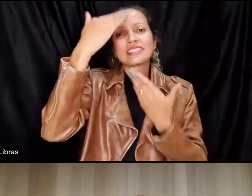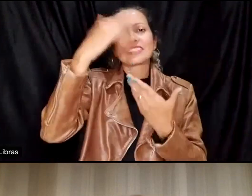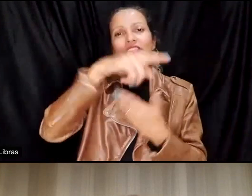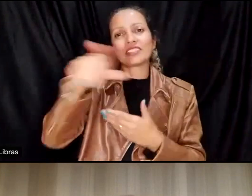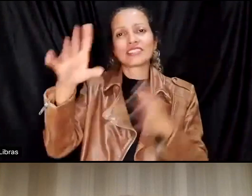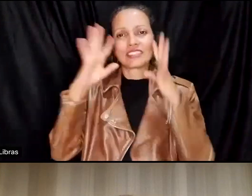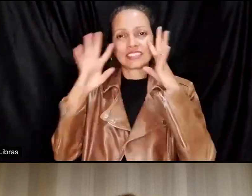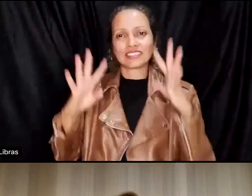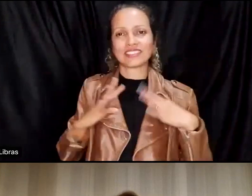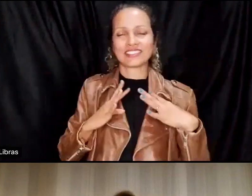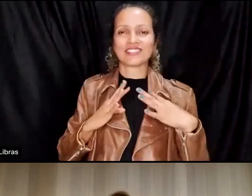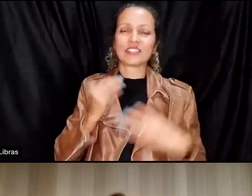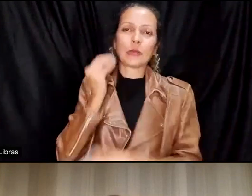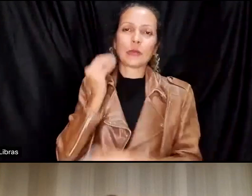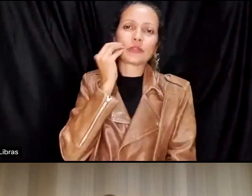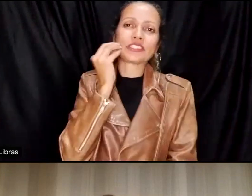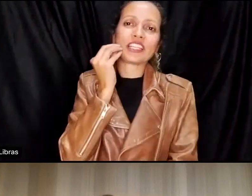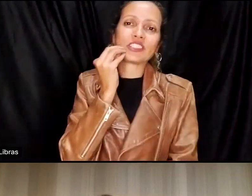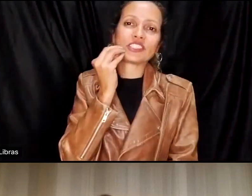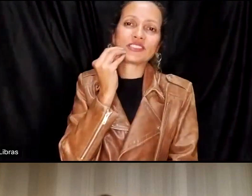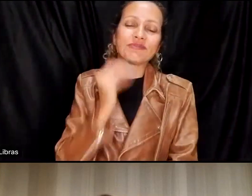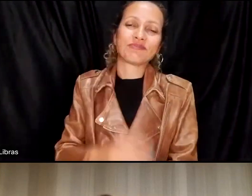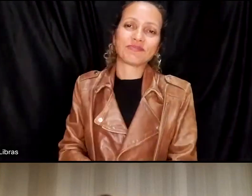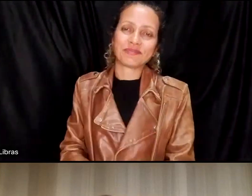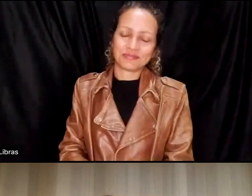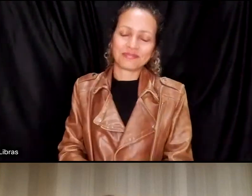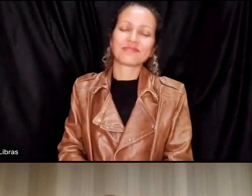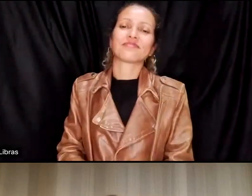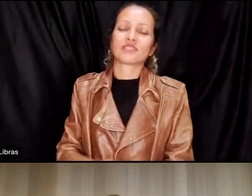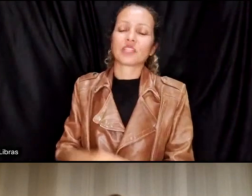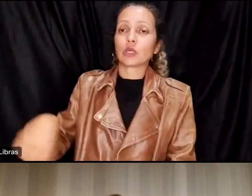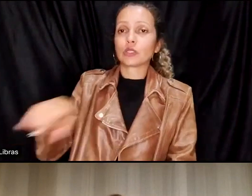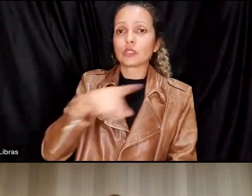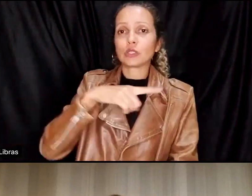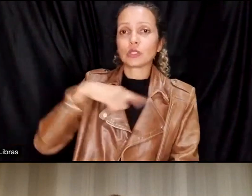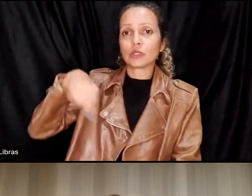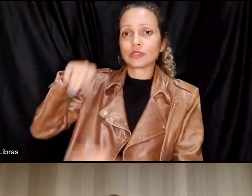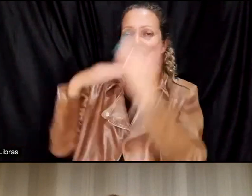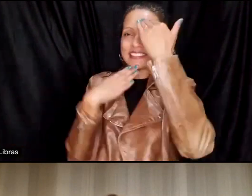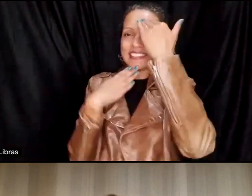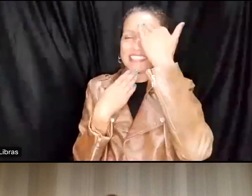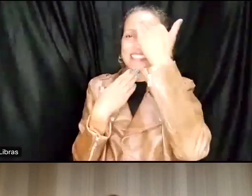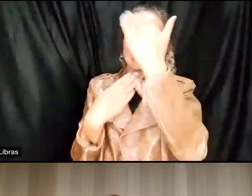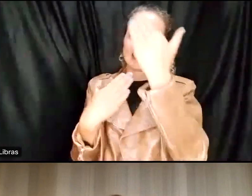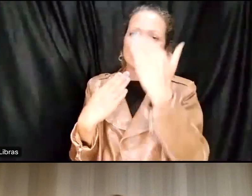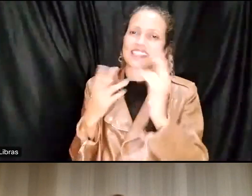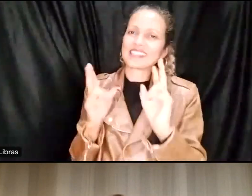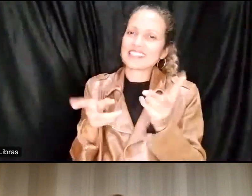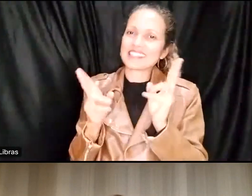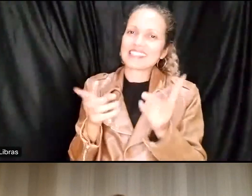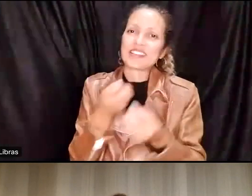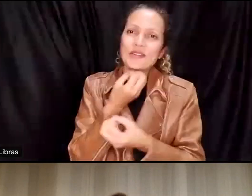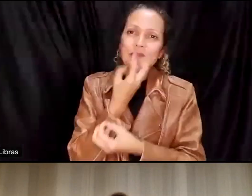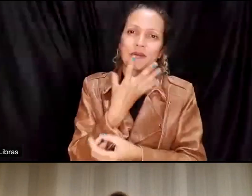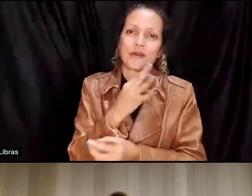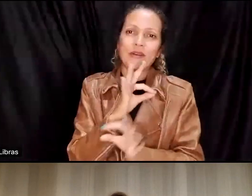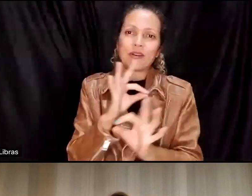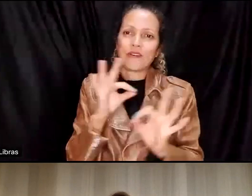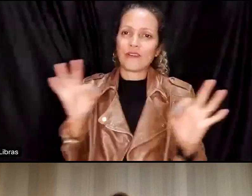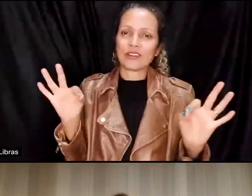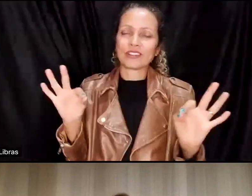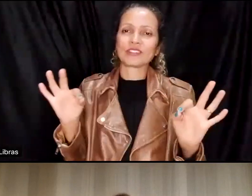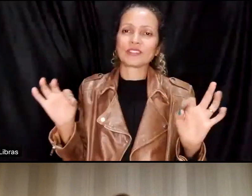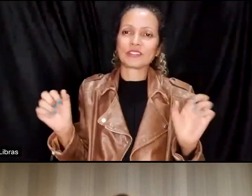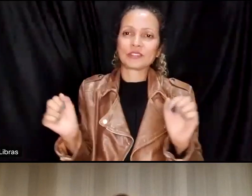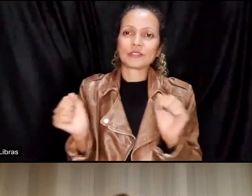A gente é que agradece, Miriam. Realmente, é sempre bom, né? Trazer pessoas que informem